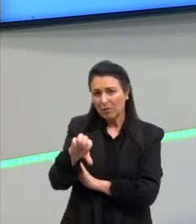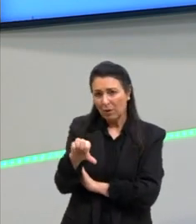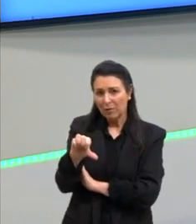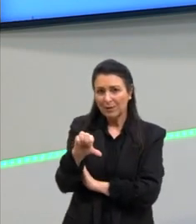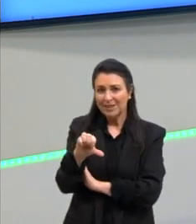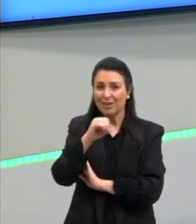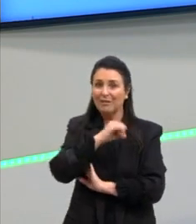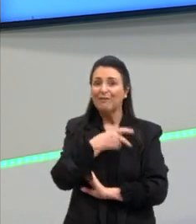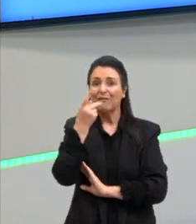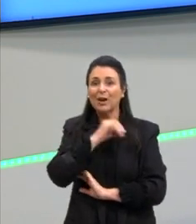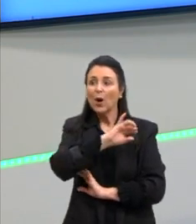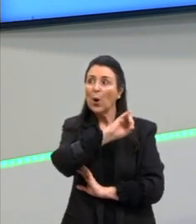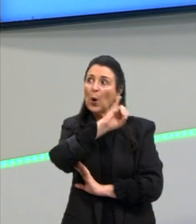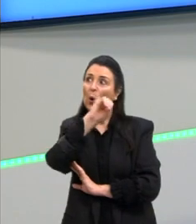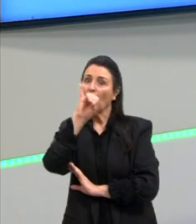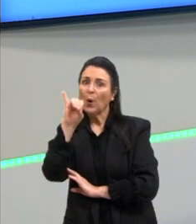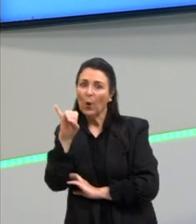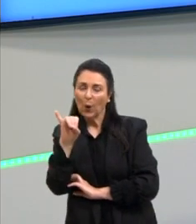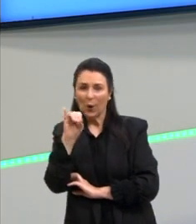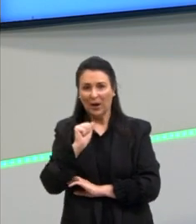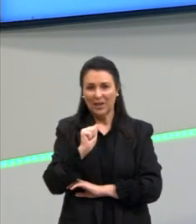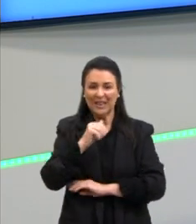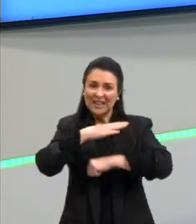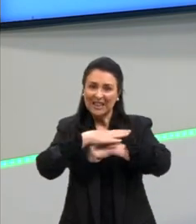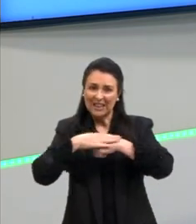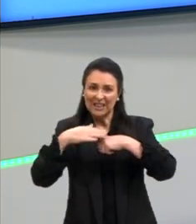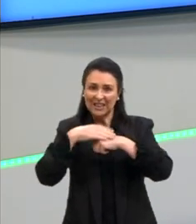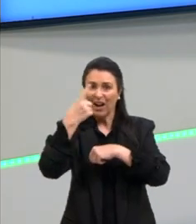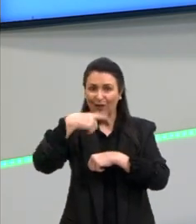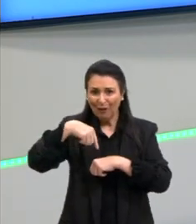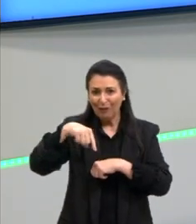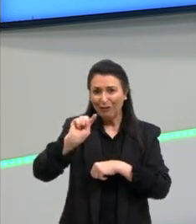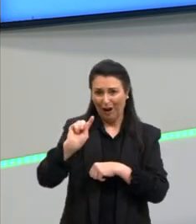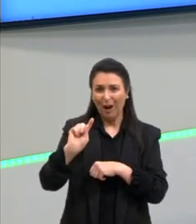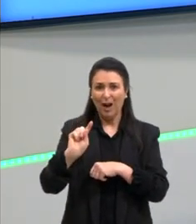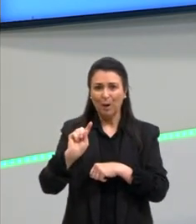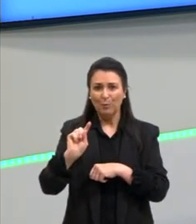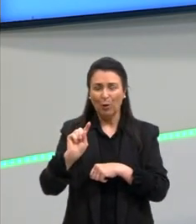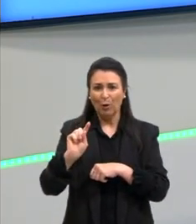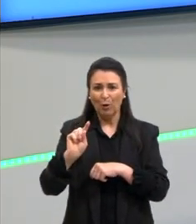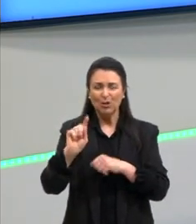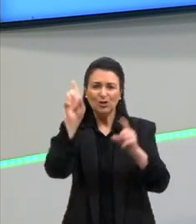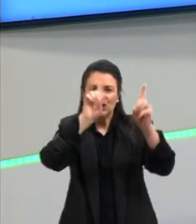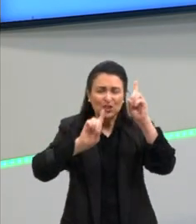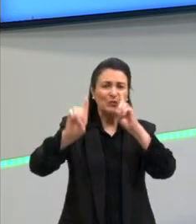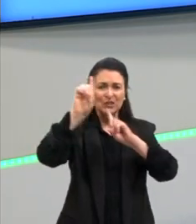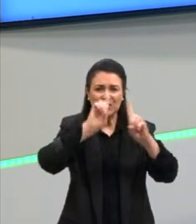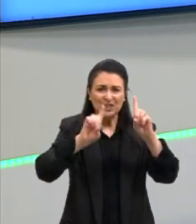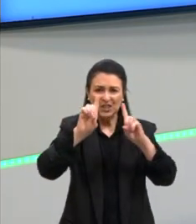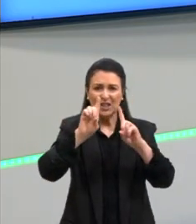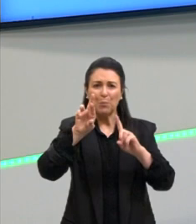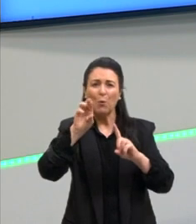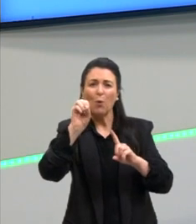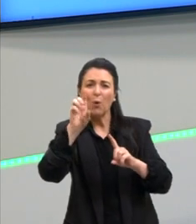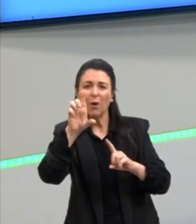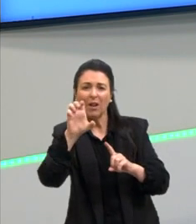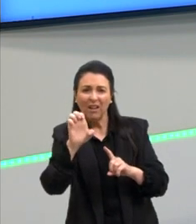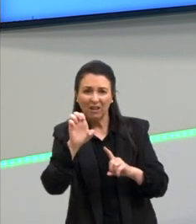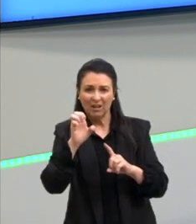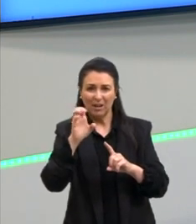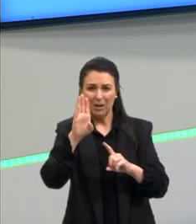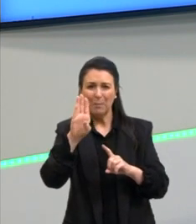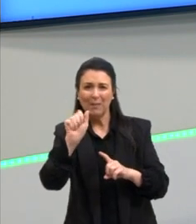Olá querida oi cremosa Vamos dar um rolê na balada só linguagem não existia isso vocês falam hoje